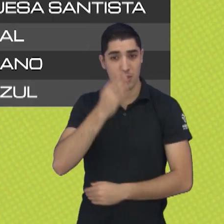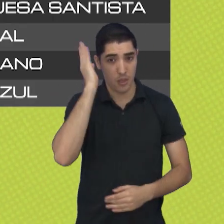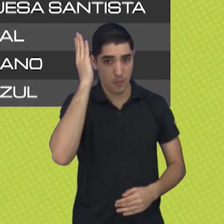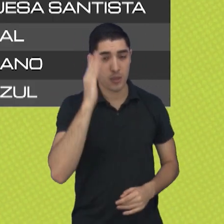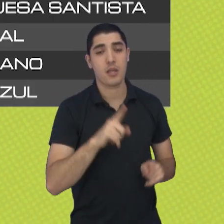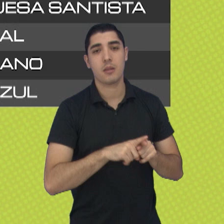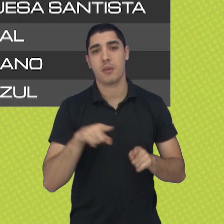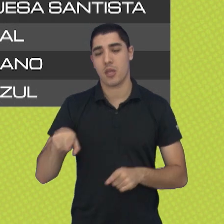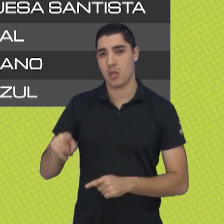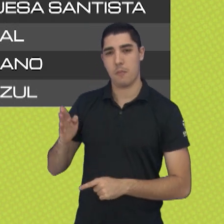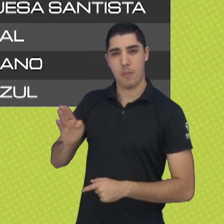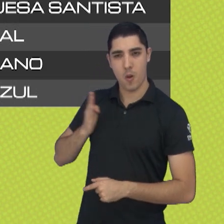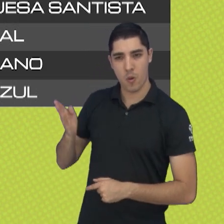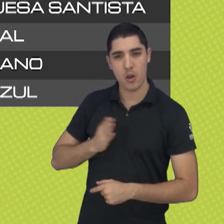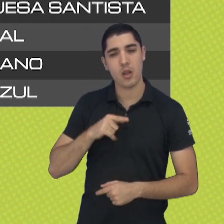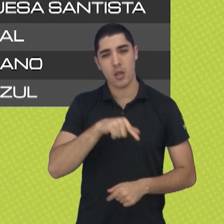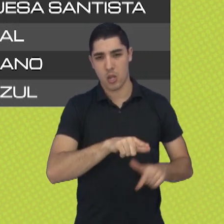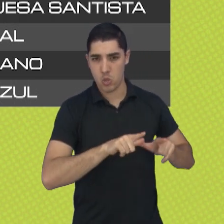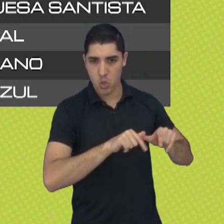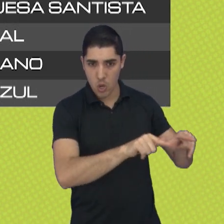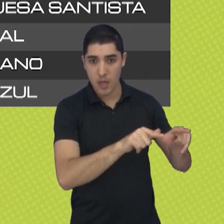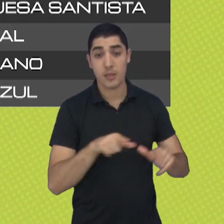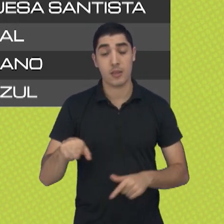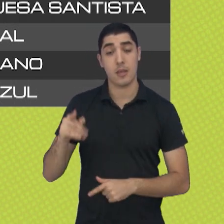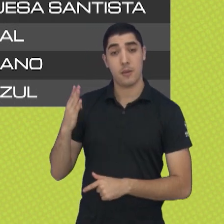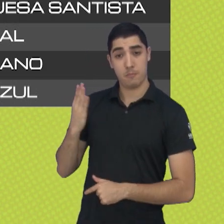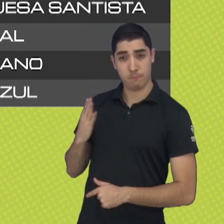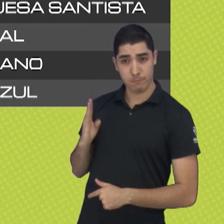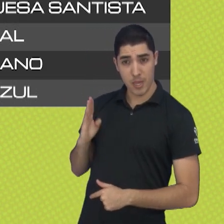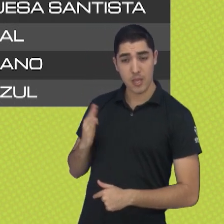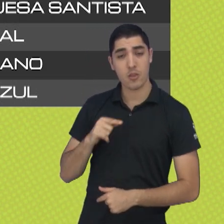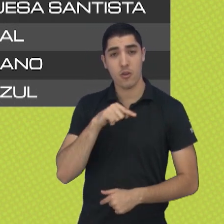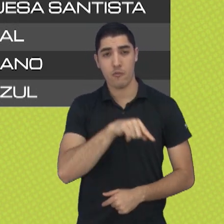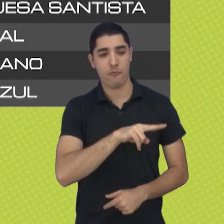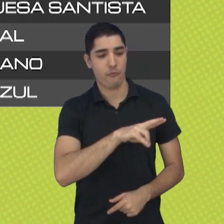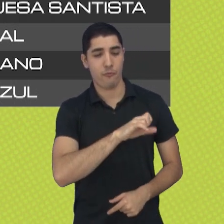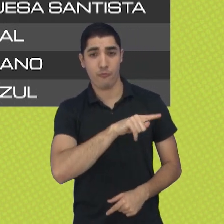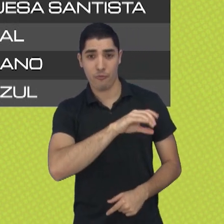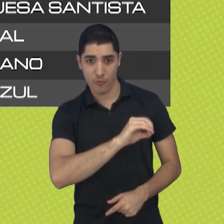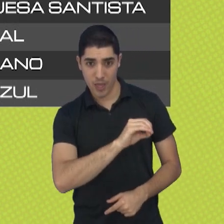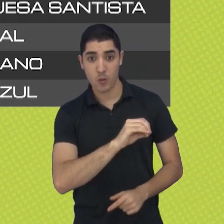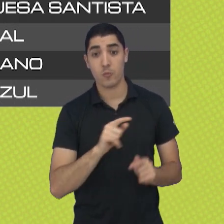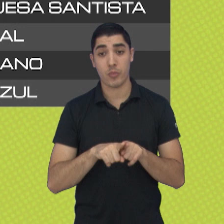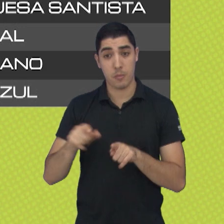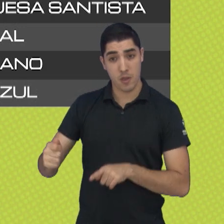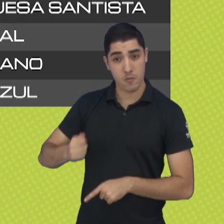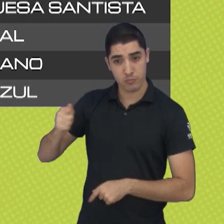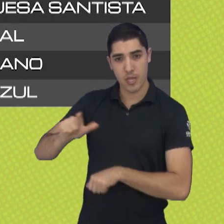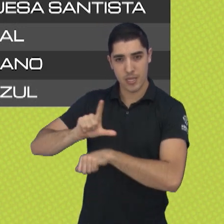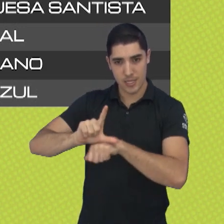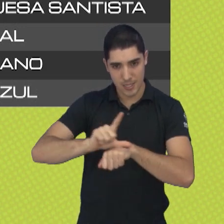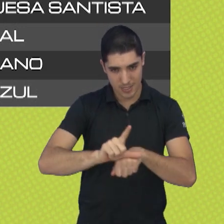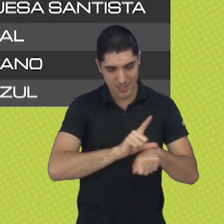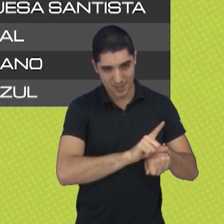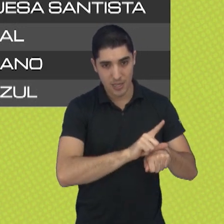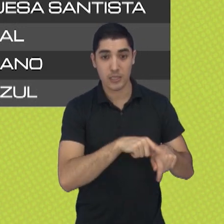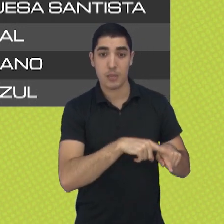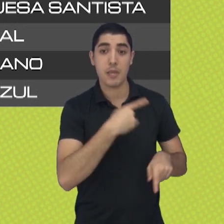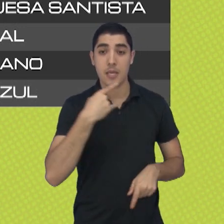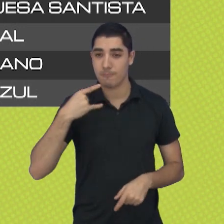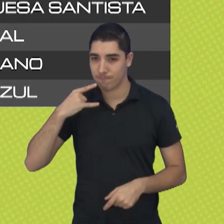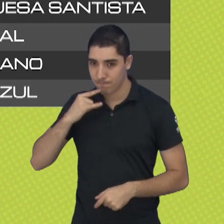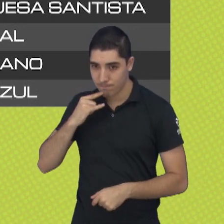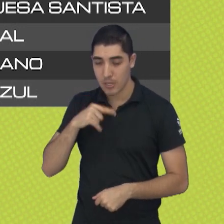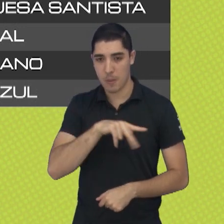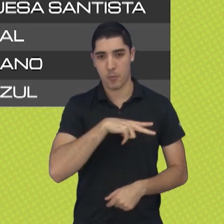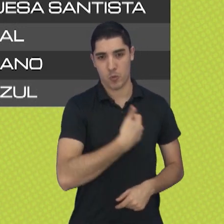4 da tarde, São Bento e Velo Clube, 5 da tarde, Ferroviária Linense, 15 de Piracicaba e Portuguesa Santista. Fechando os jogos do sábado, 7 da